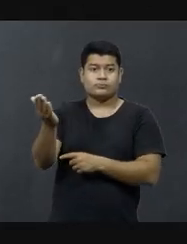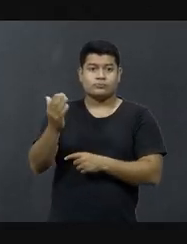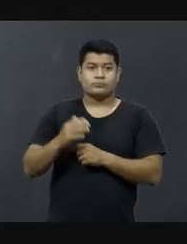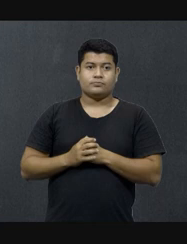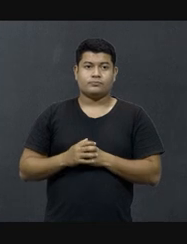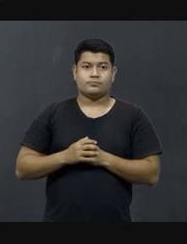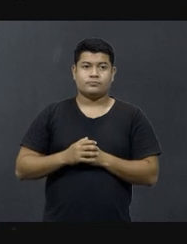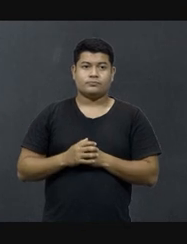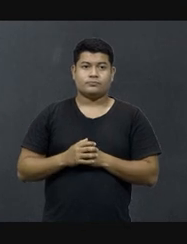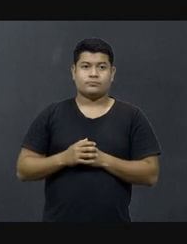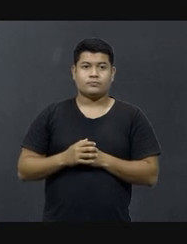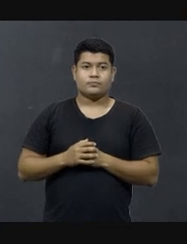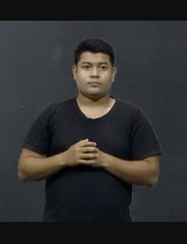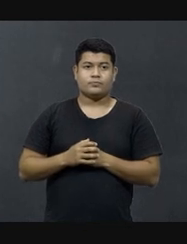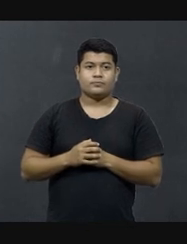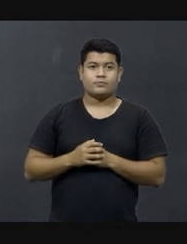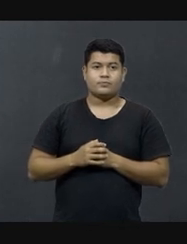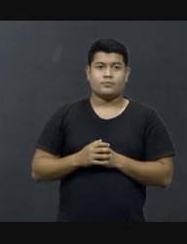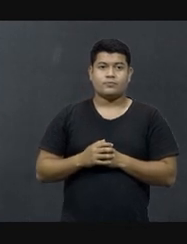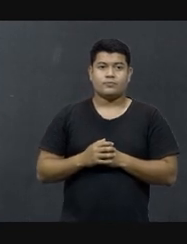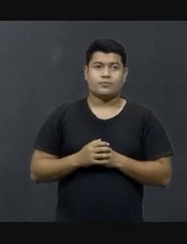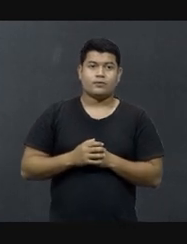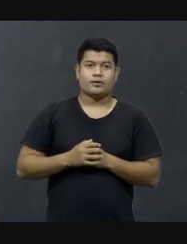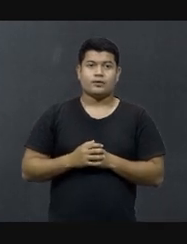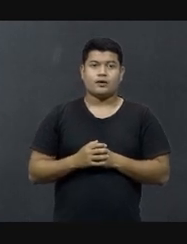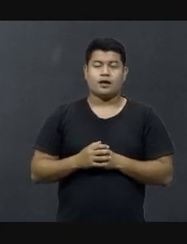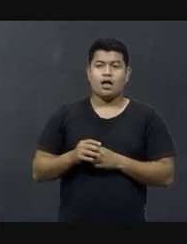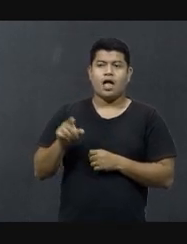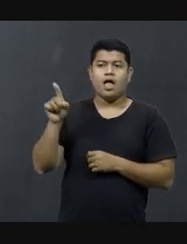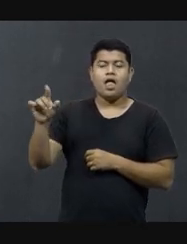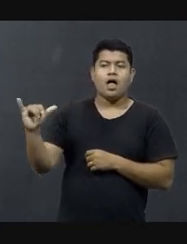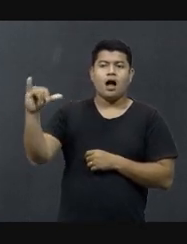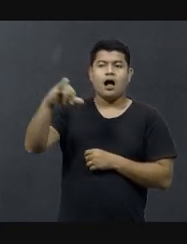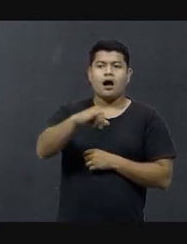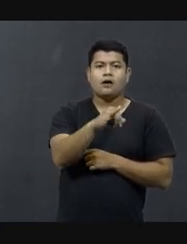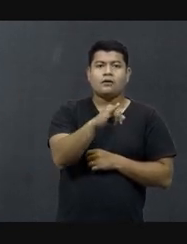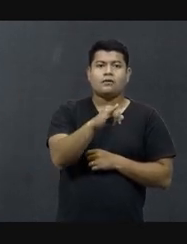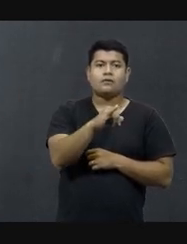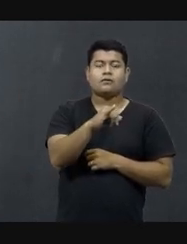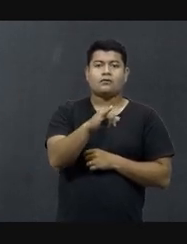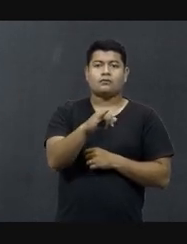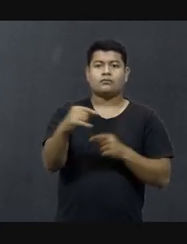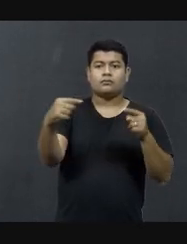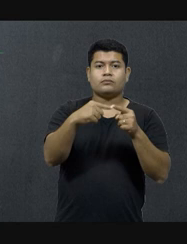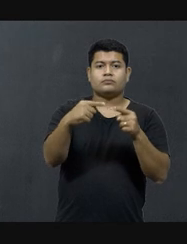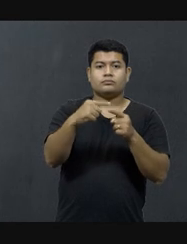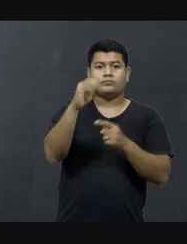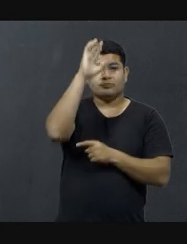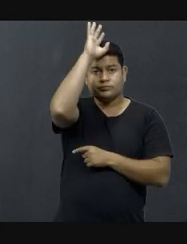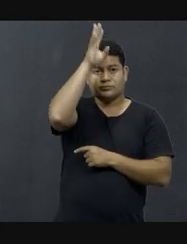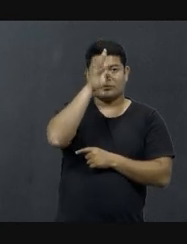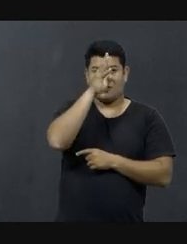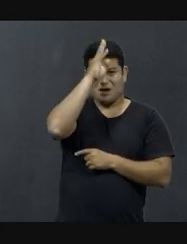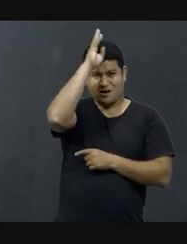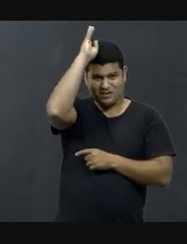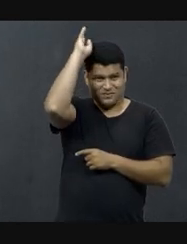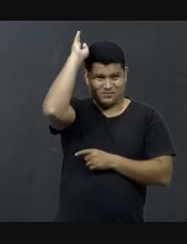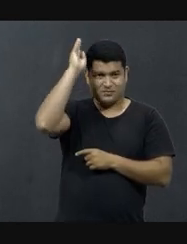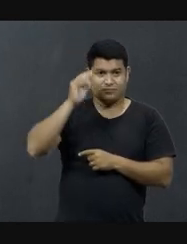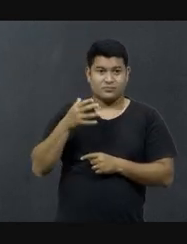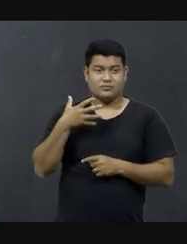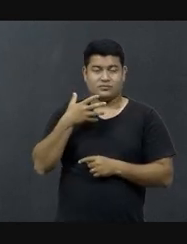senhores. Esse é o Arcanjo 6, do Corpo de Bombeiros. E olha quem está saindo